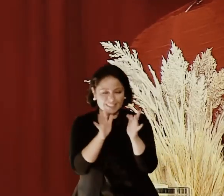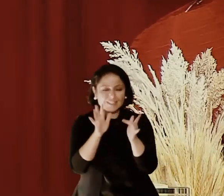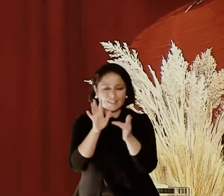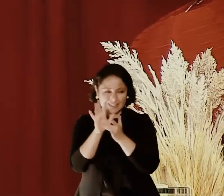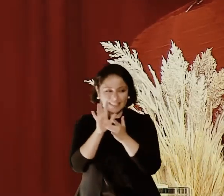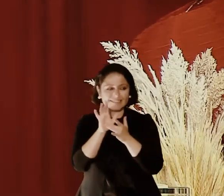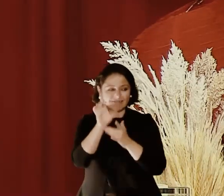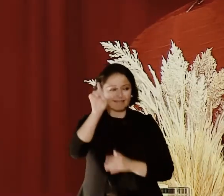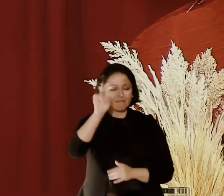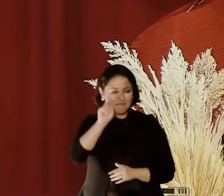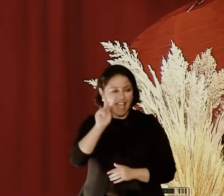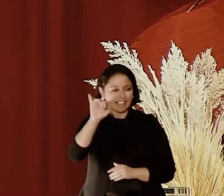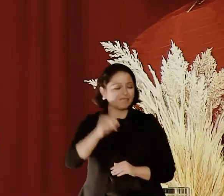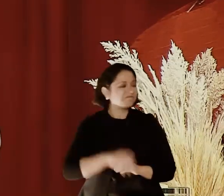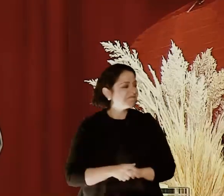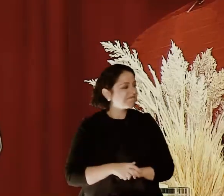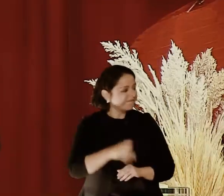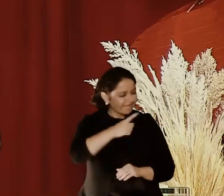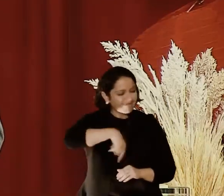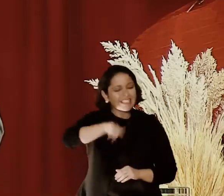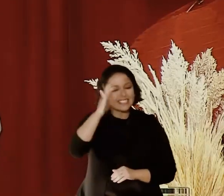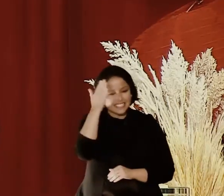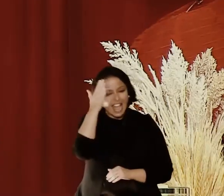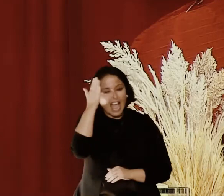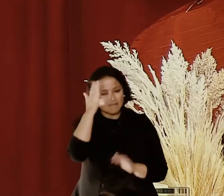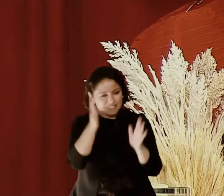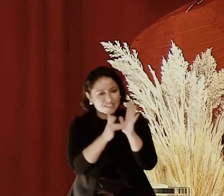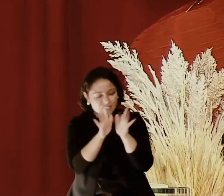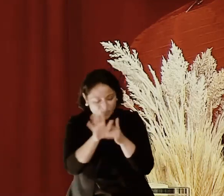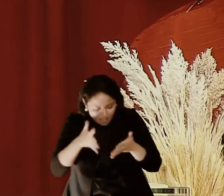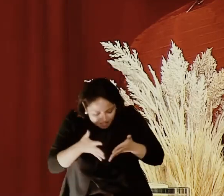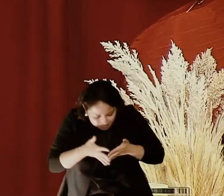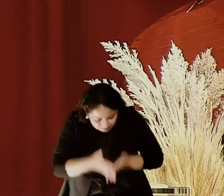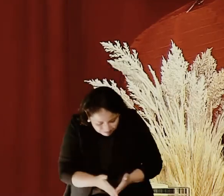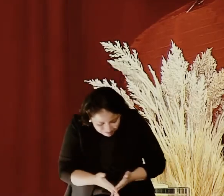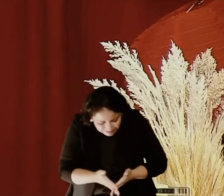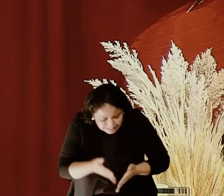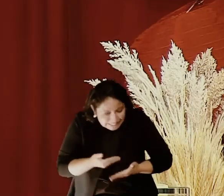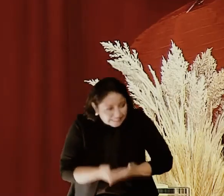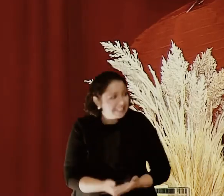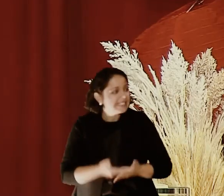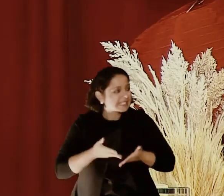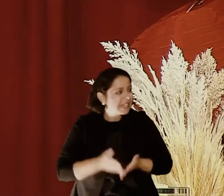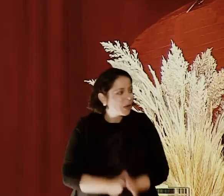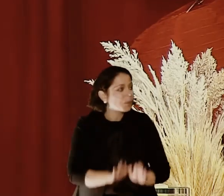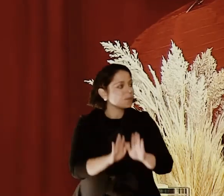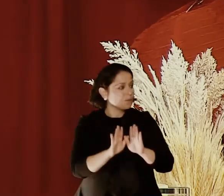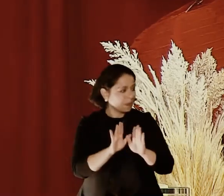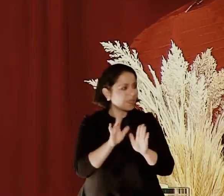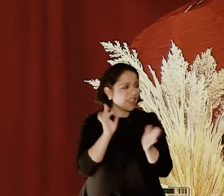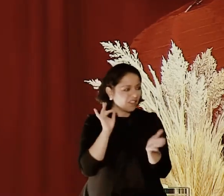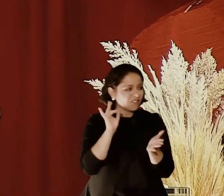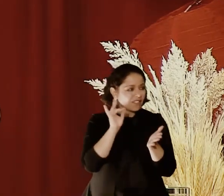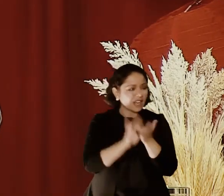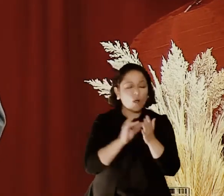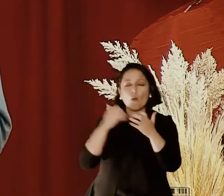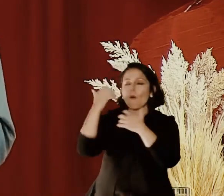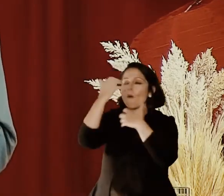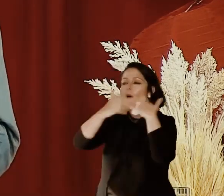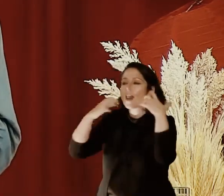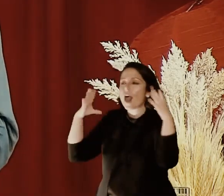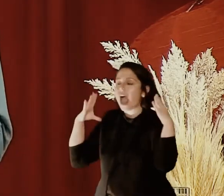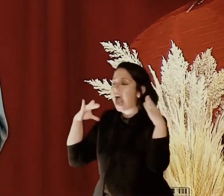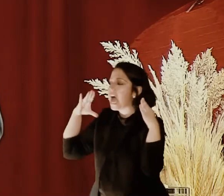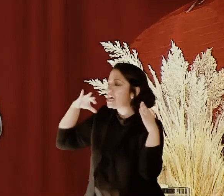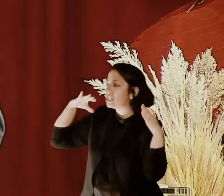o Senhor. E vocês saberão que ele está lá, porque ele está numa manjedoura. E então, um grande coral de anjos